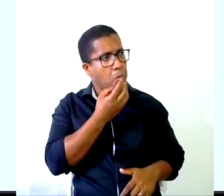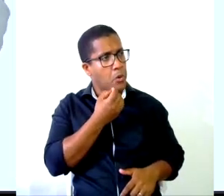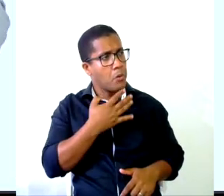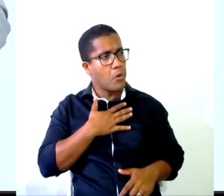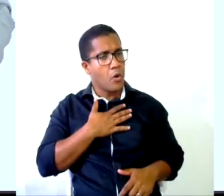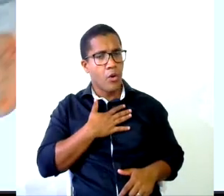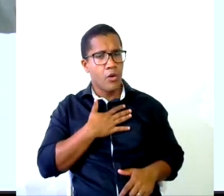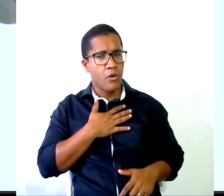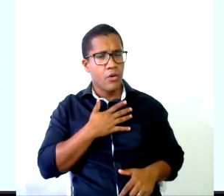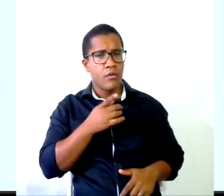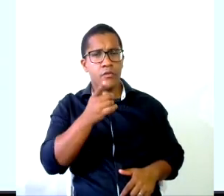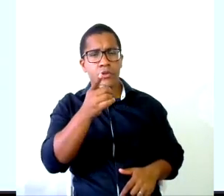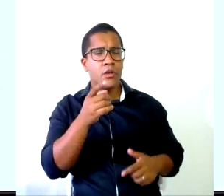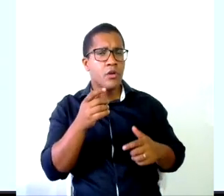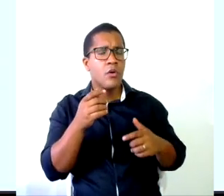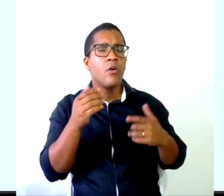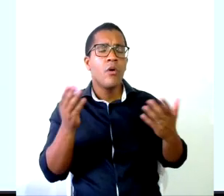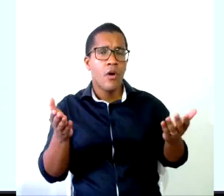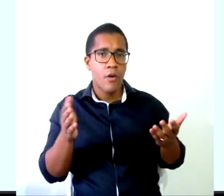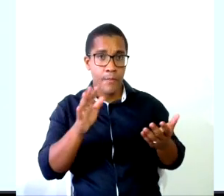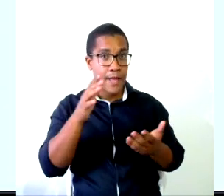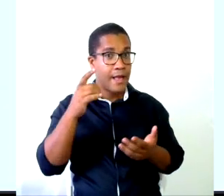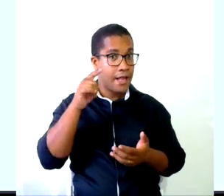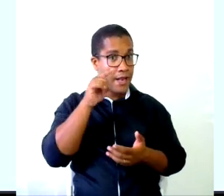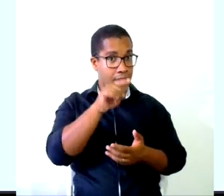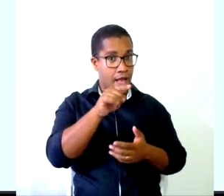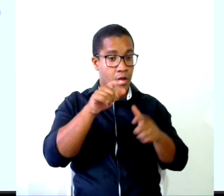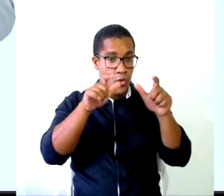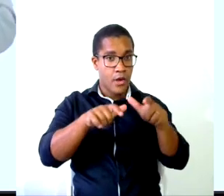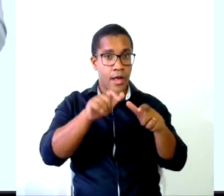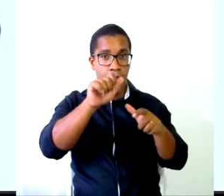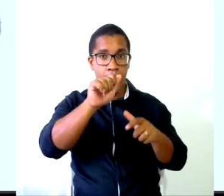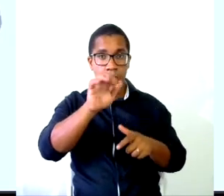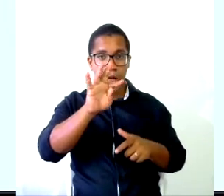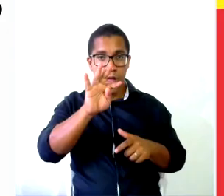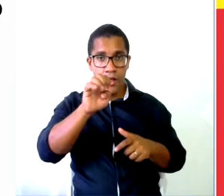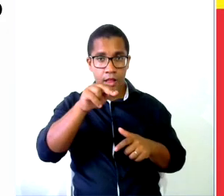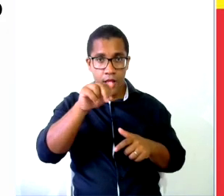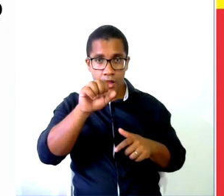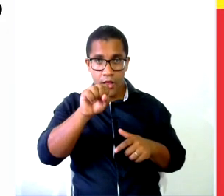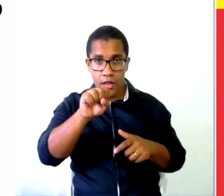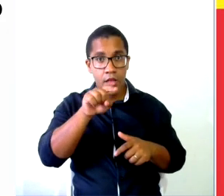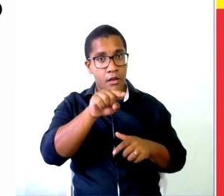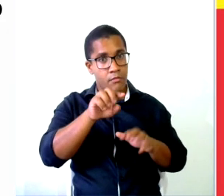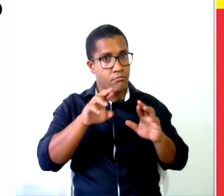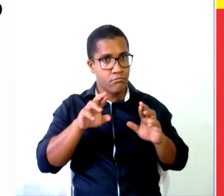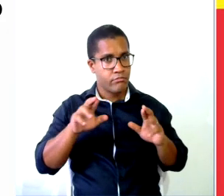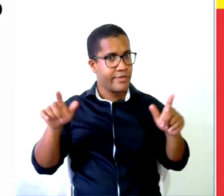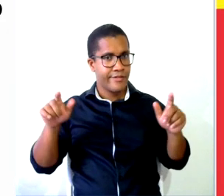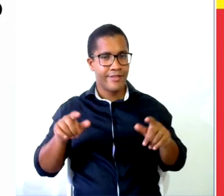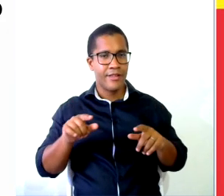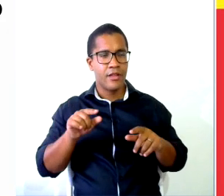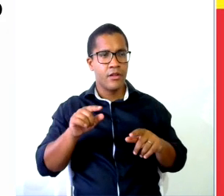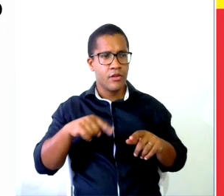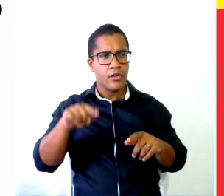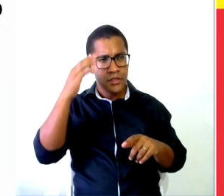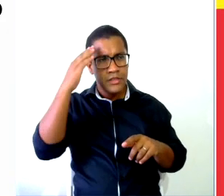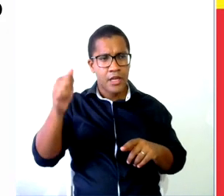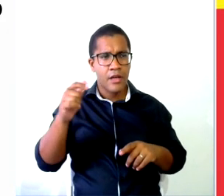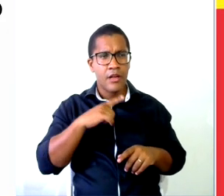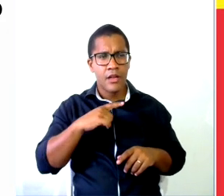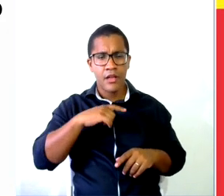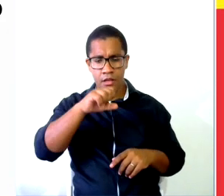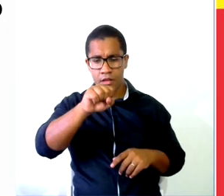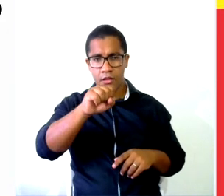de vista. Mas só lá que em Atenas o ponto de vista era outro, né? Então vejamos, então sabemos que os sofistas, quem eram os